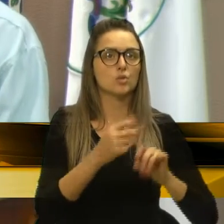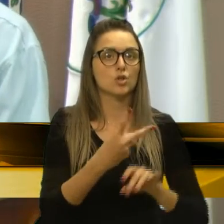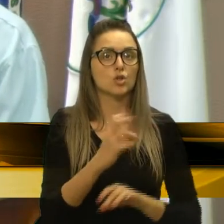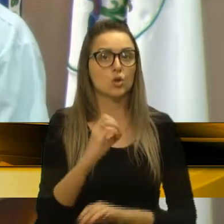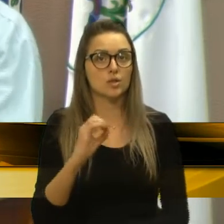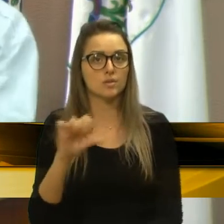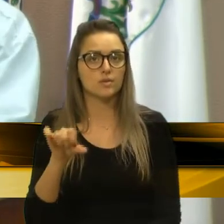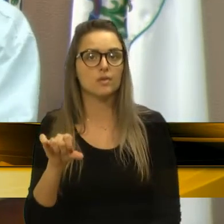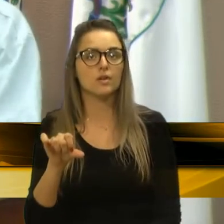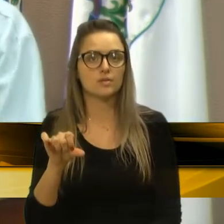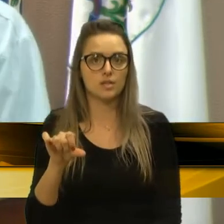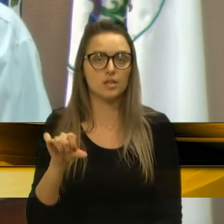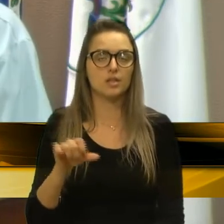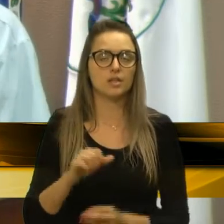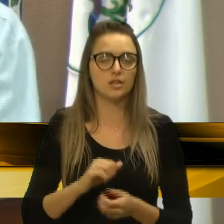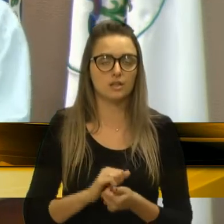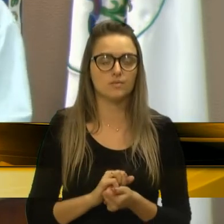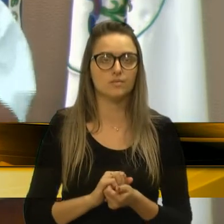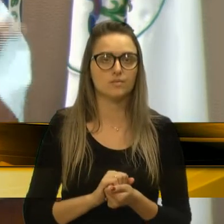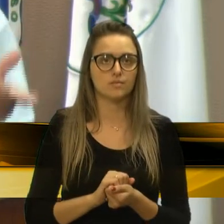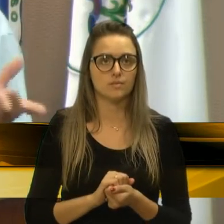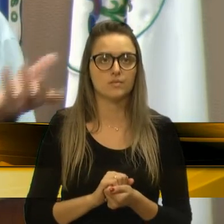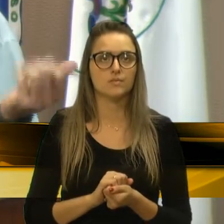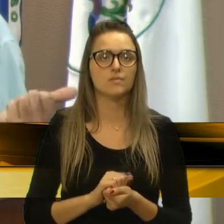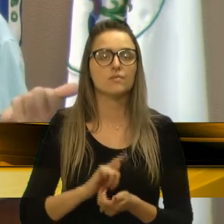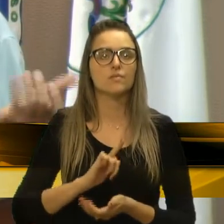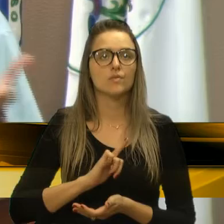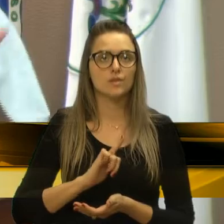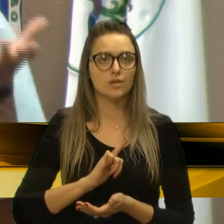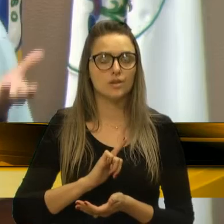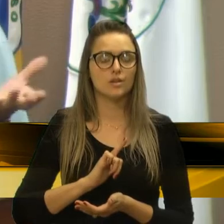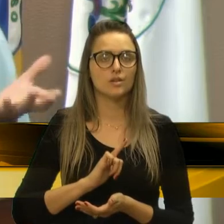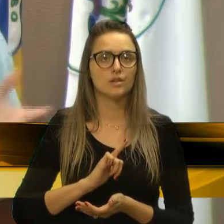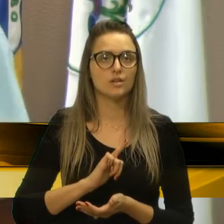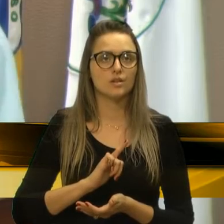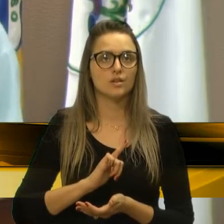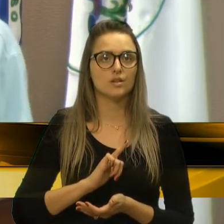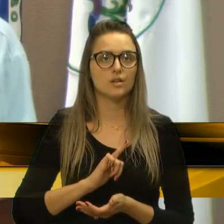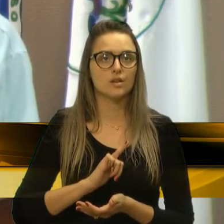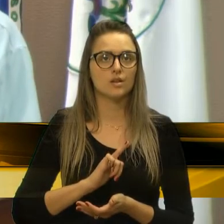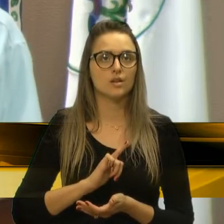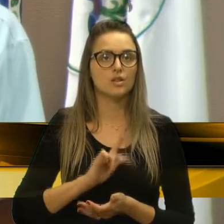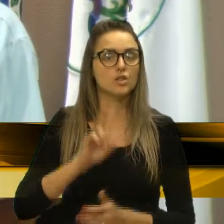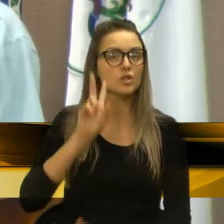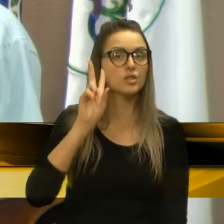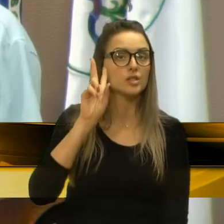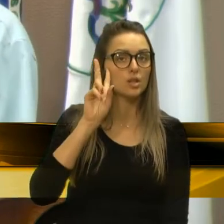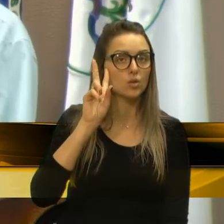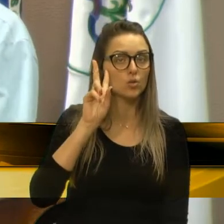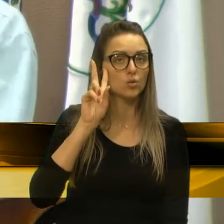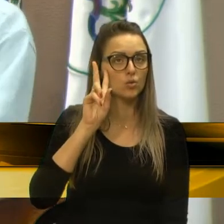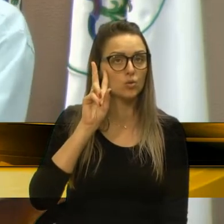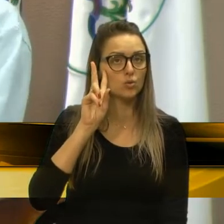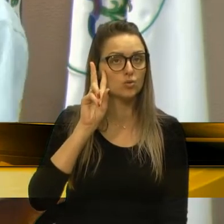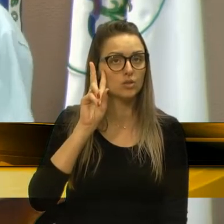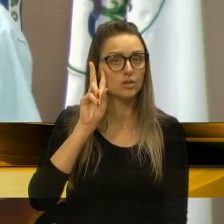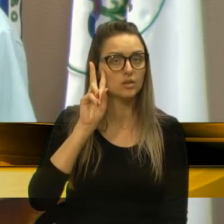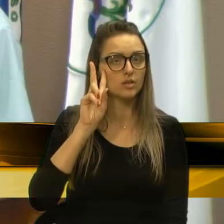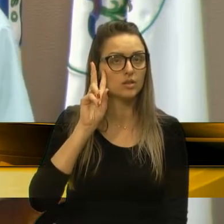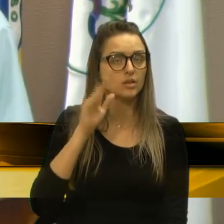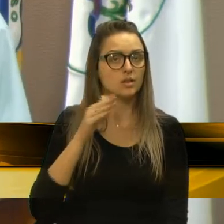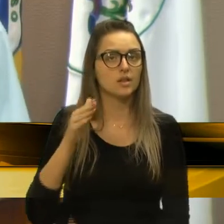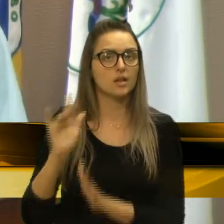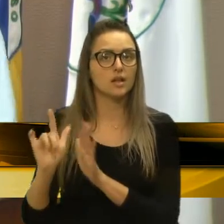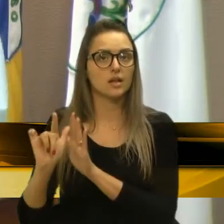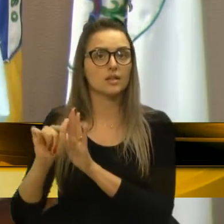tem de falar em tá cobrando essa questão e essa parte veio em de segunda assim depois né